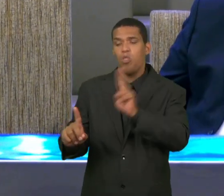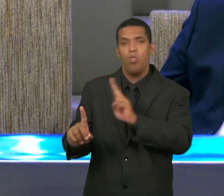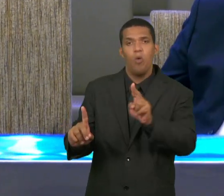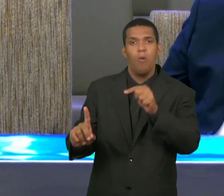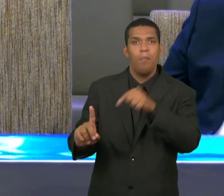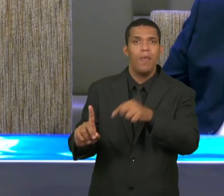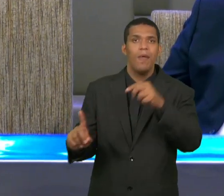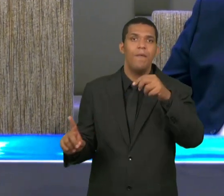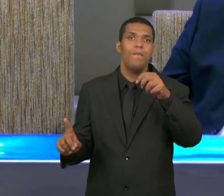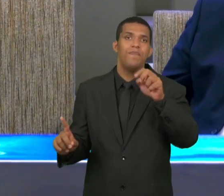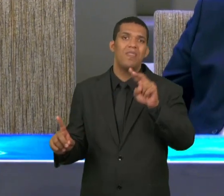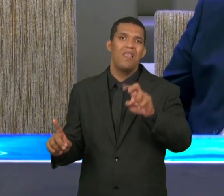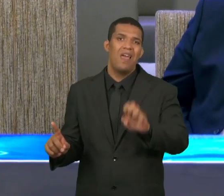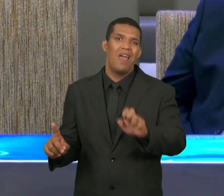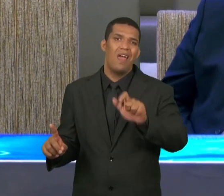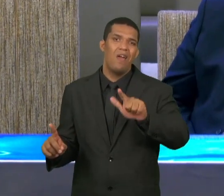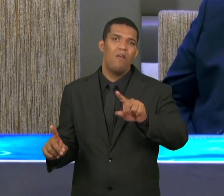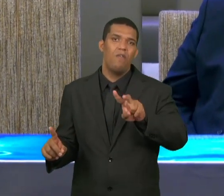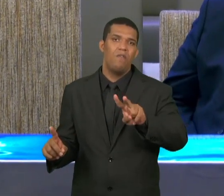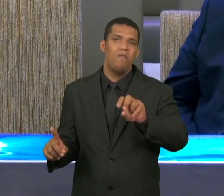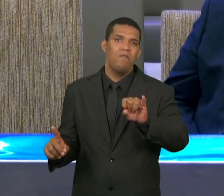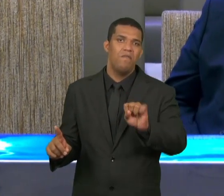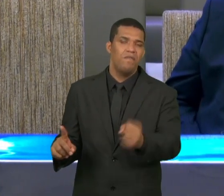porque ele já não era mais Aaron.